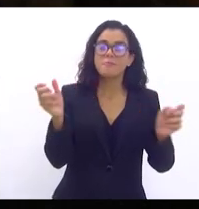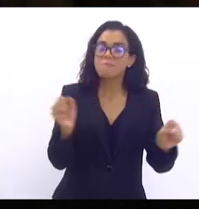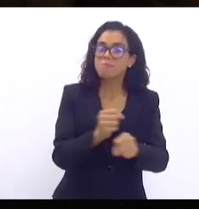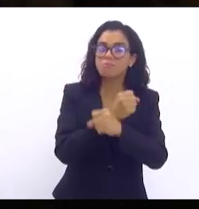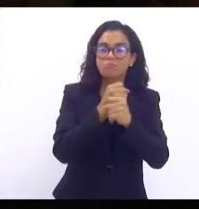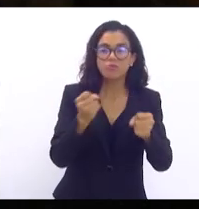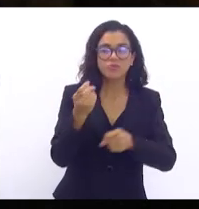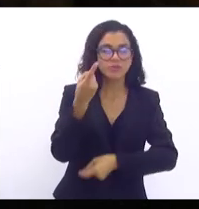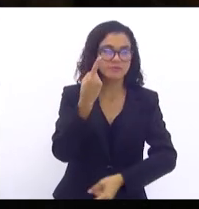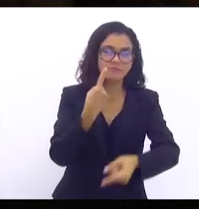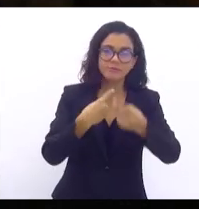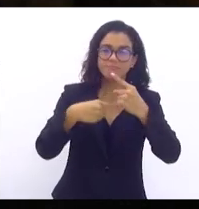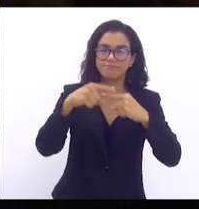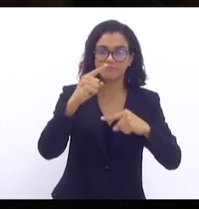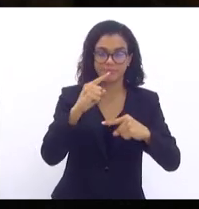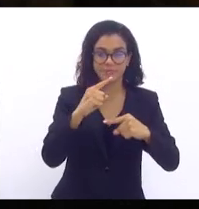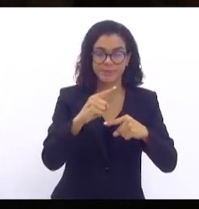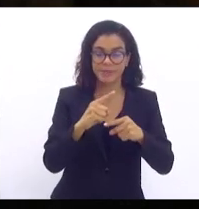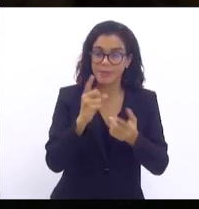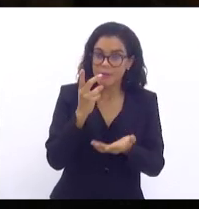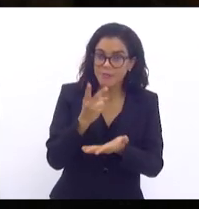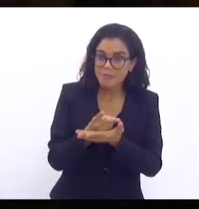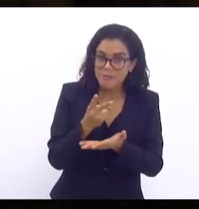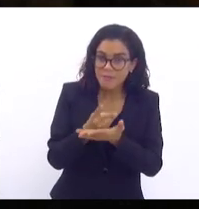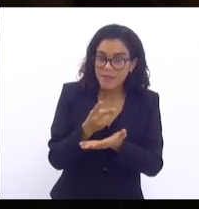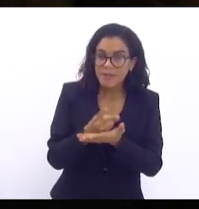irreversível. E mesmo assim,